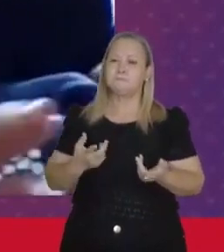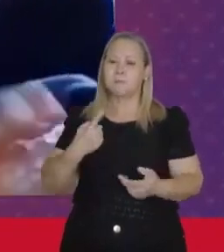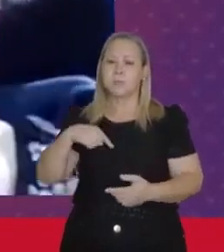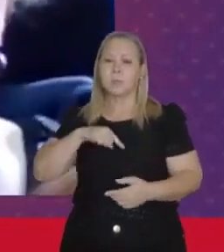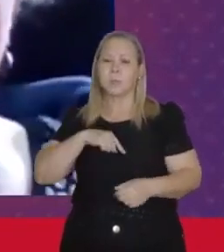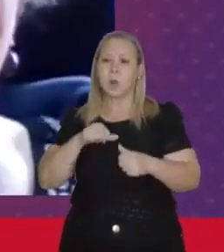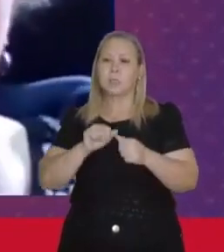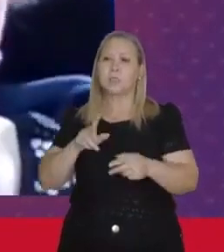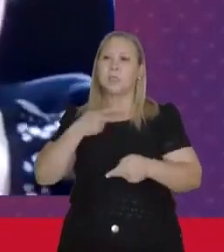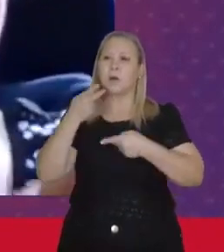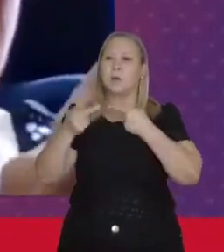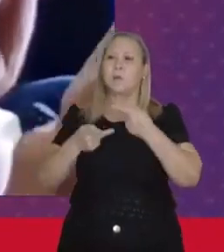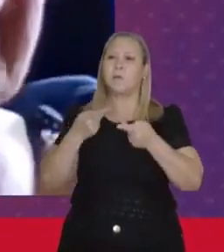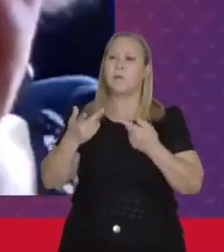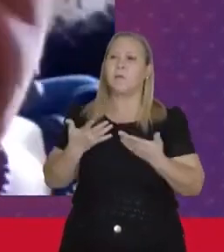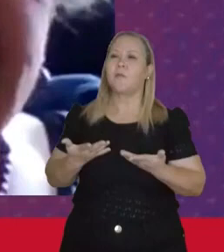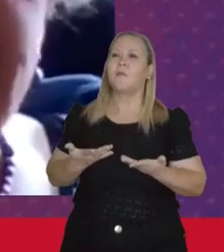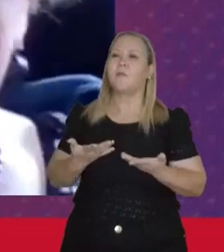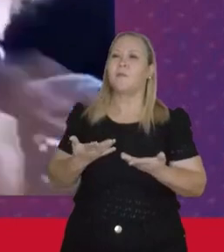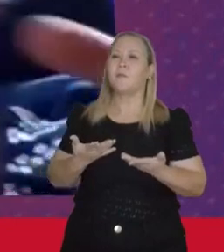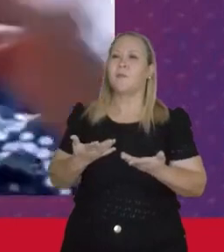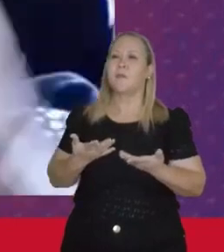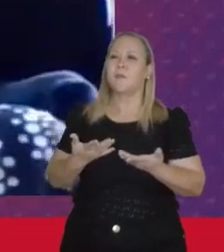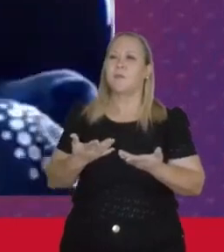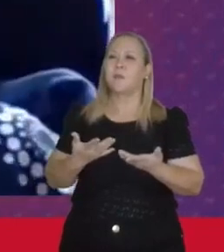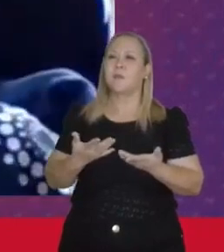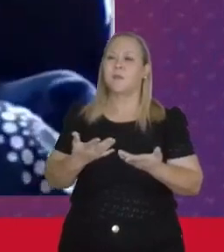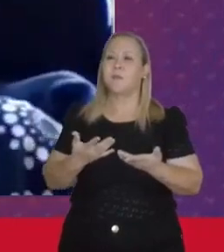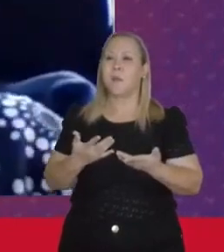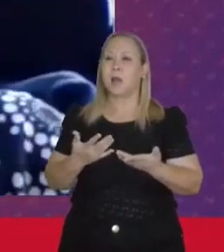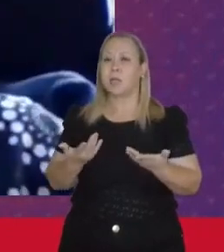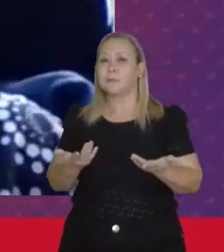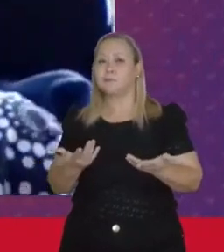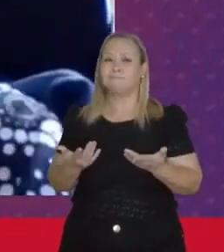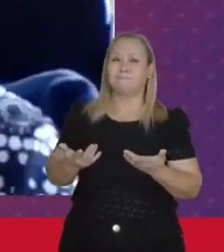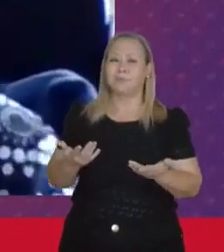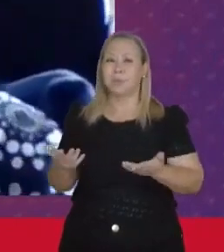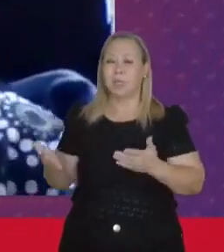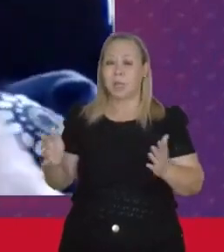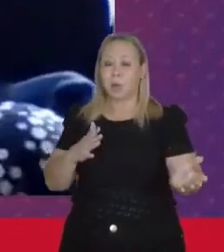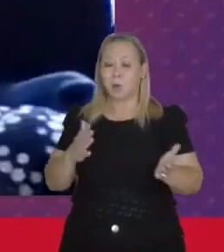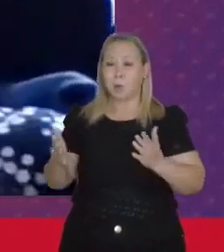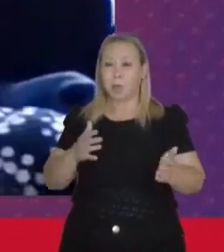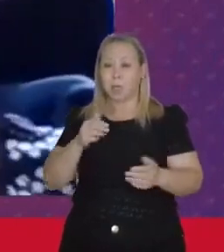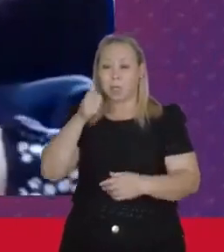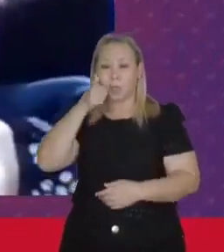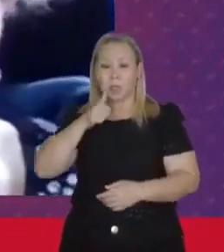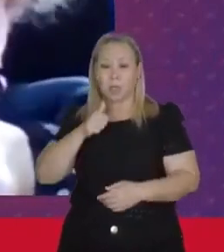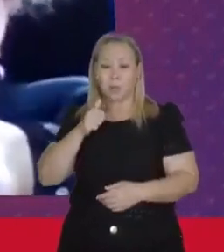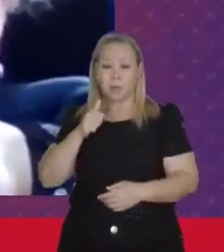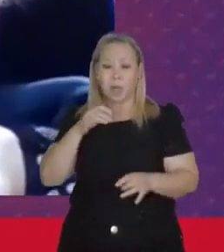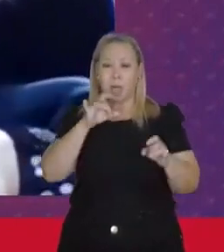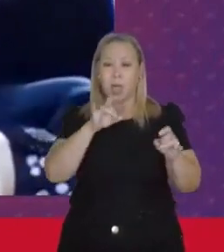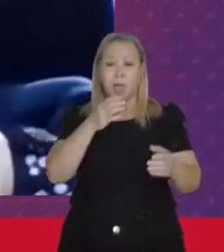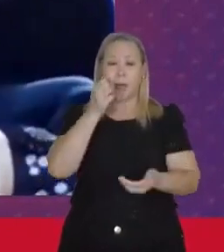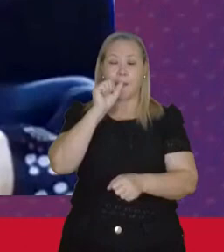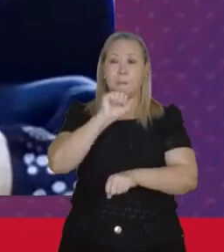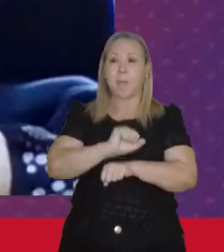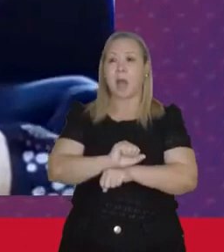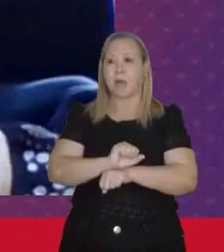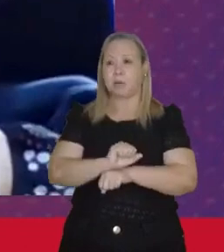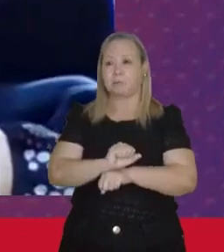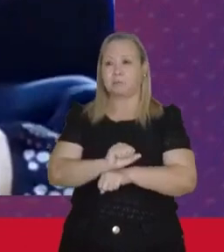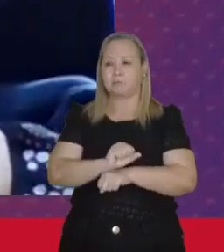nós estamos falando em climatério e menopausa, que é um período em que a mulher deixa de menstruar.